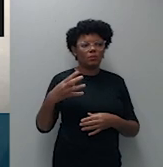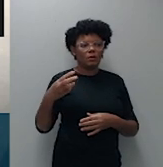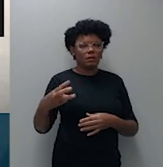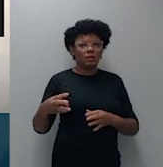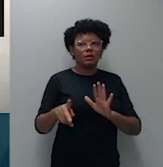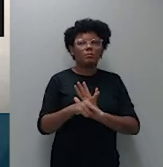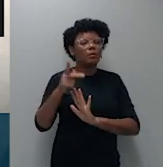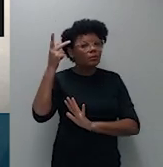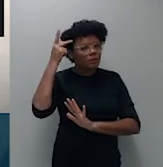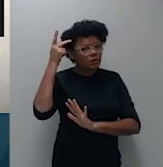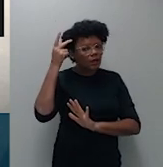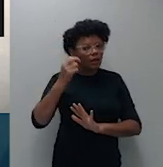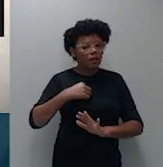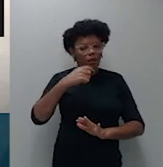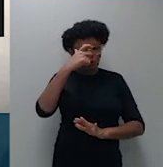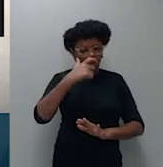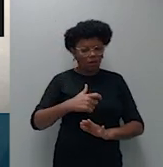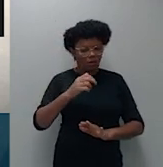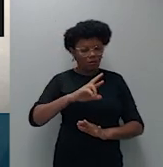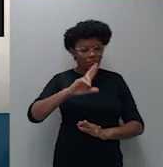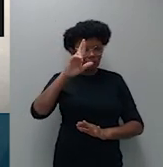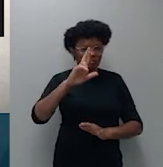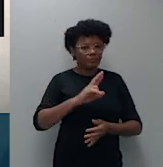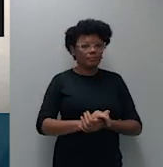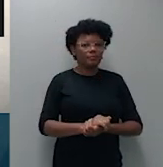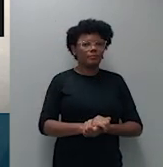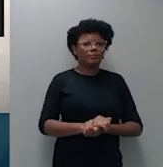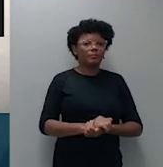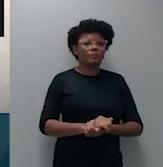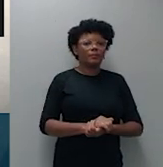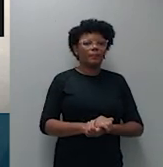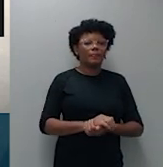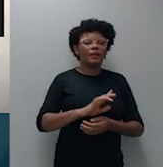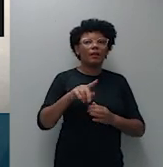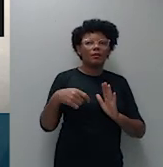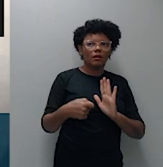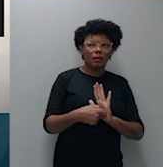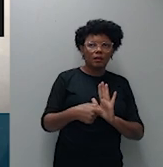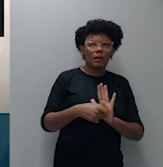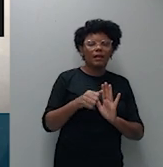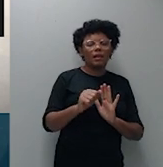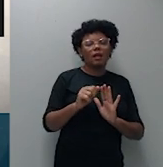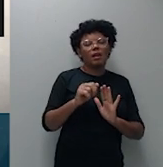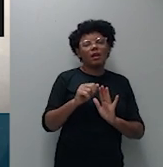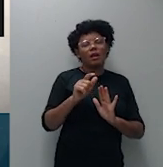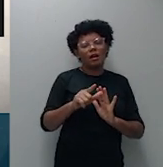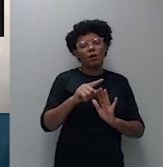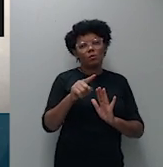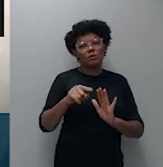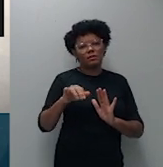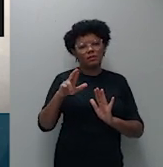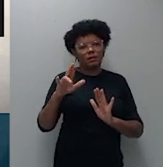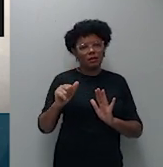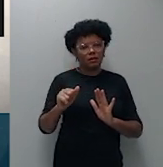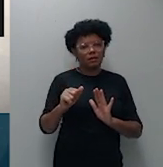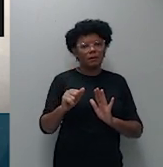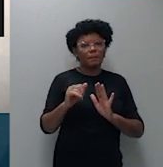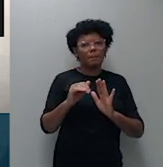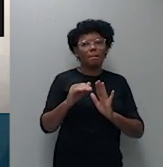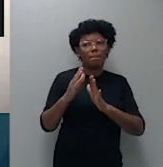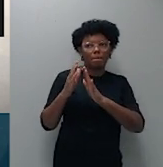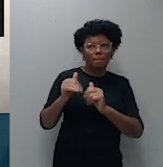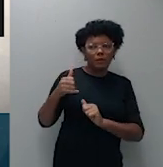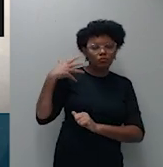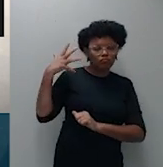47543 de São Paulo menina relatoria a hora gravante Alzira Soares Gomes fórmula